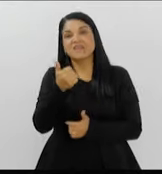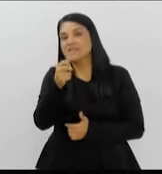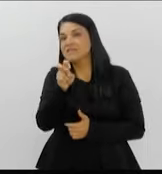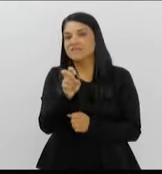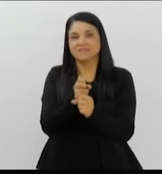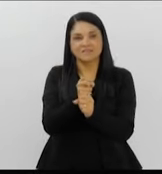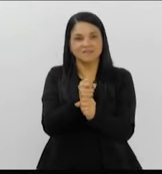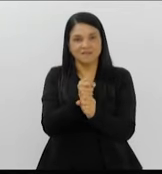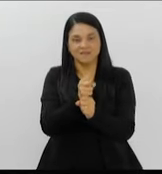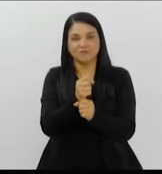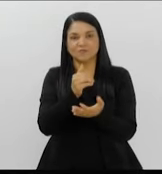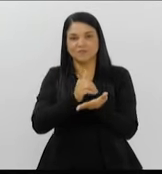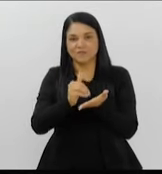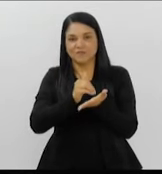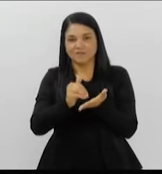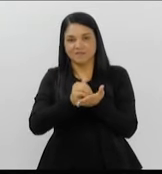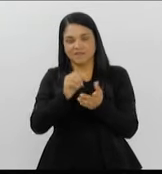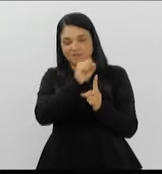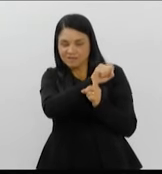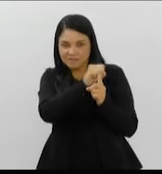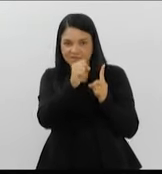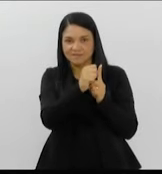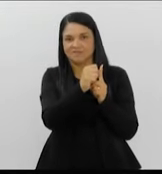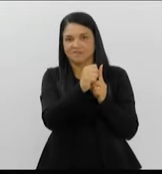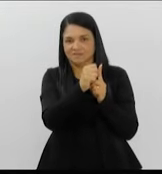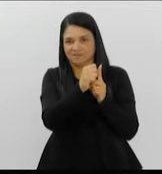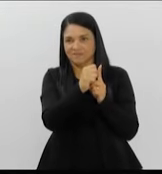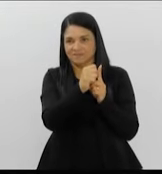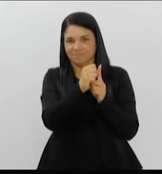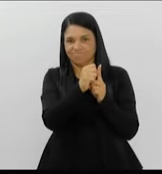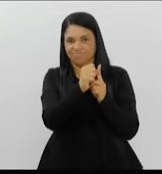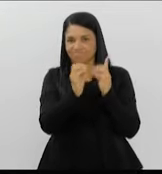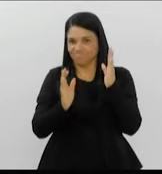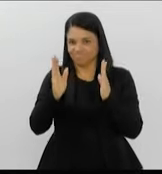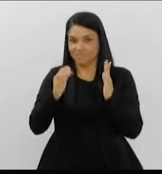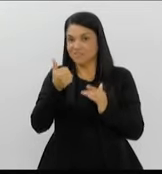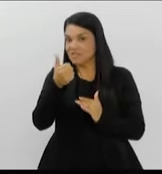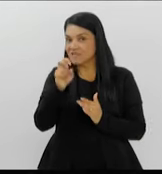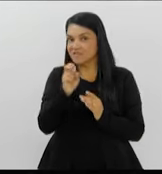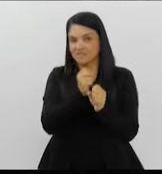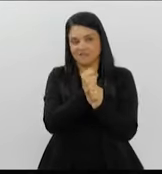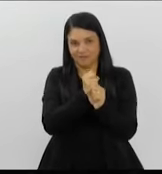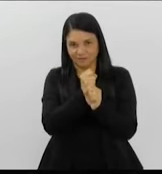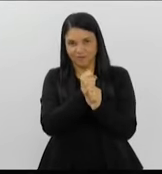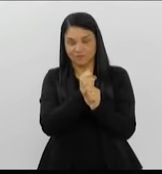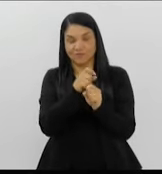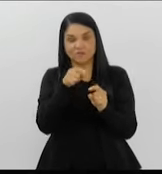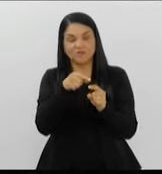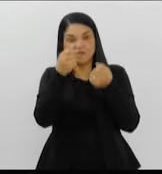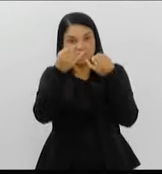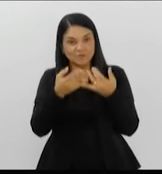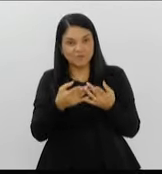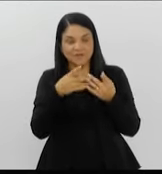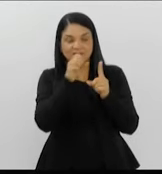anos como secretário de assistência social. Se eu for falar da assistência social de Volta